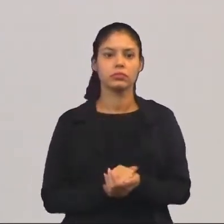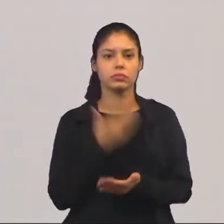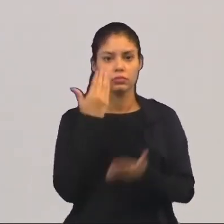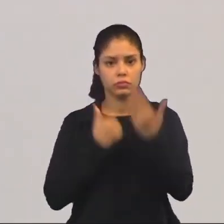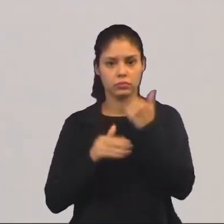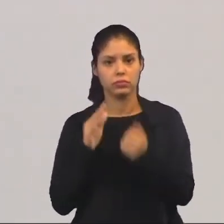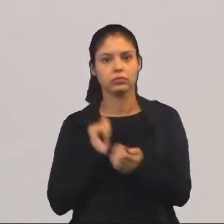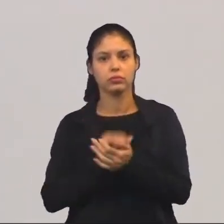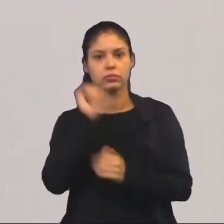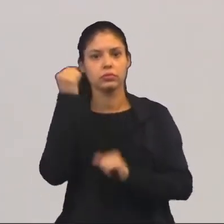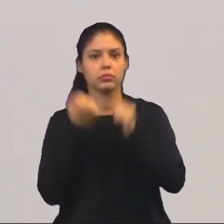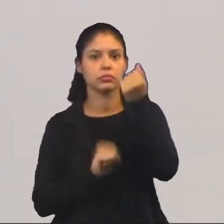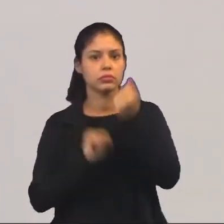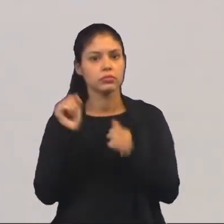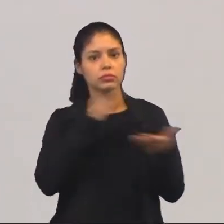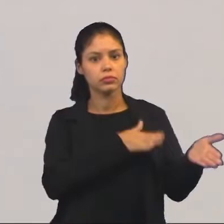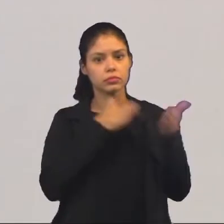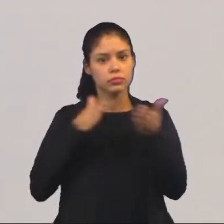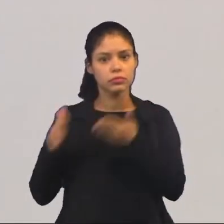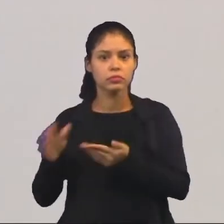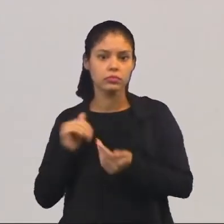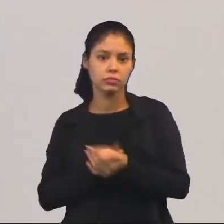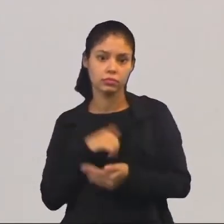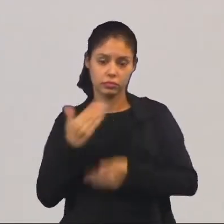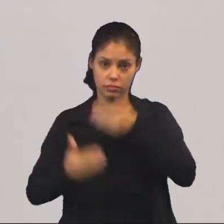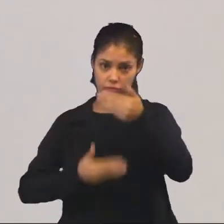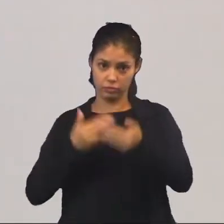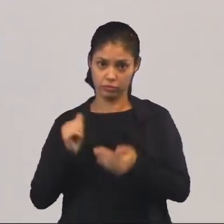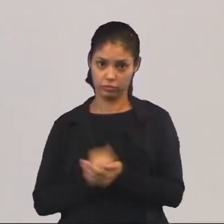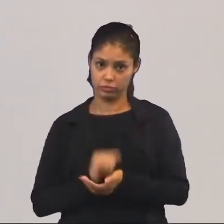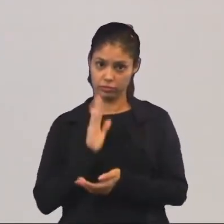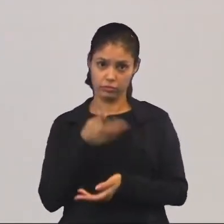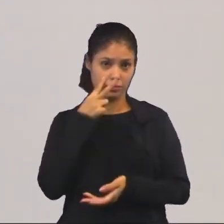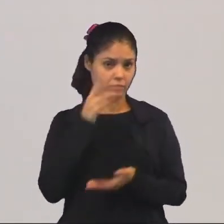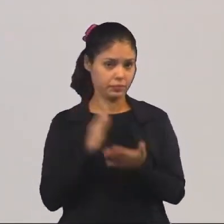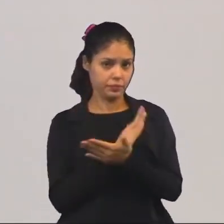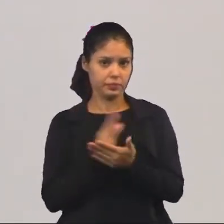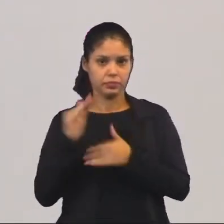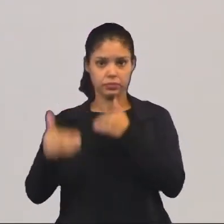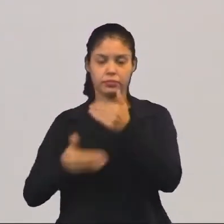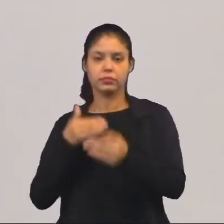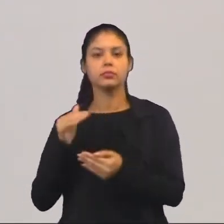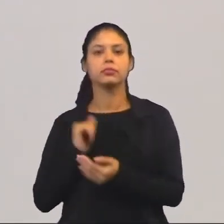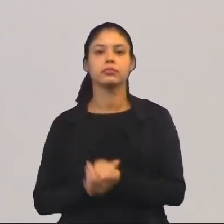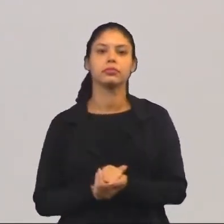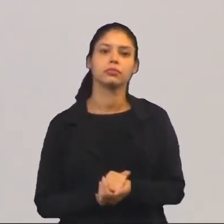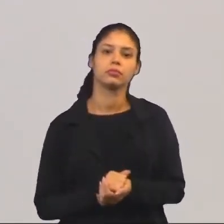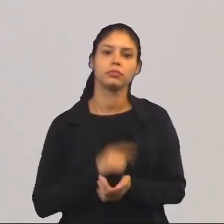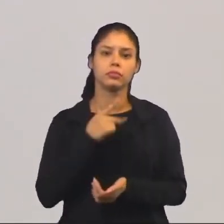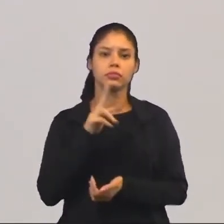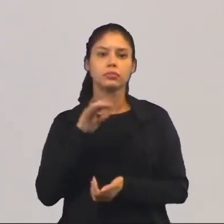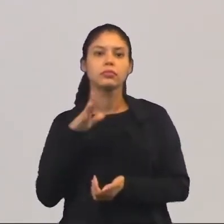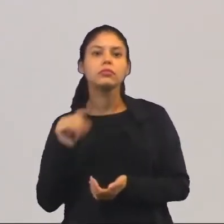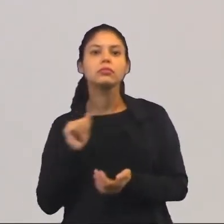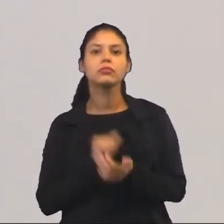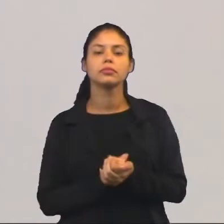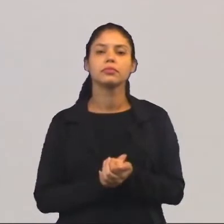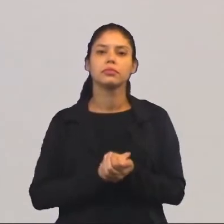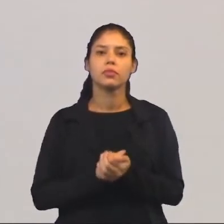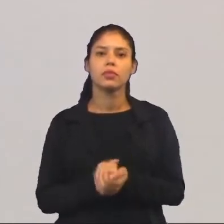Os alimentos industrializados, eles passam por diversos processos, já vimos alguns desses processos, né? Pasteurização,